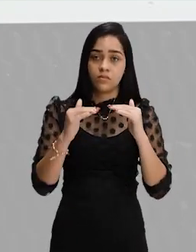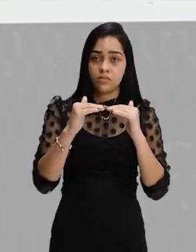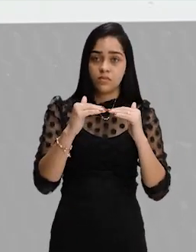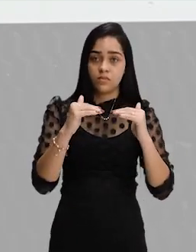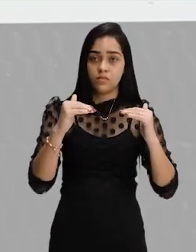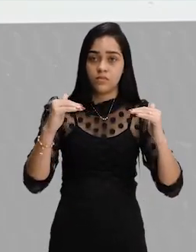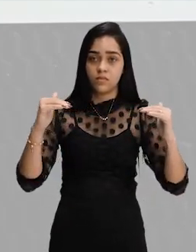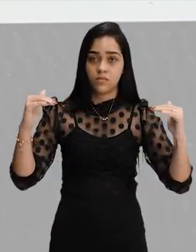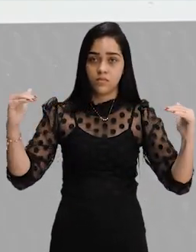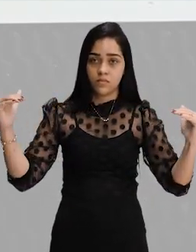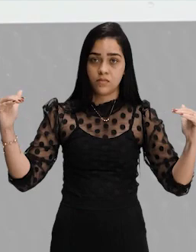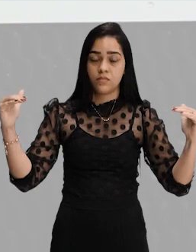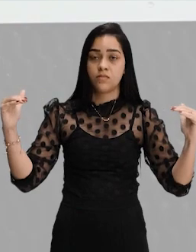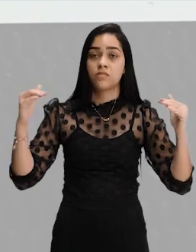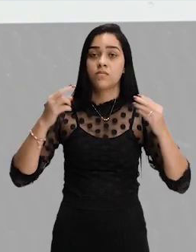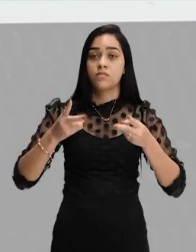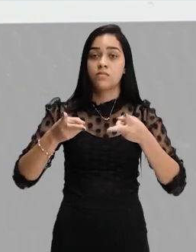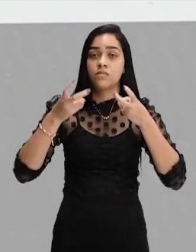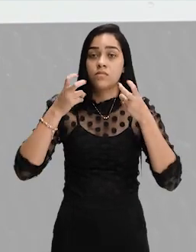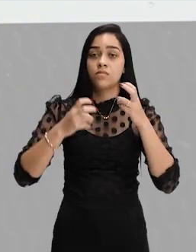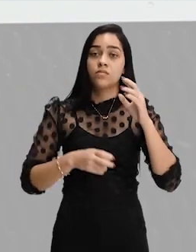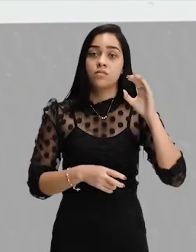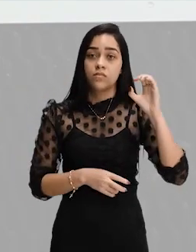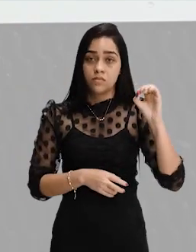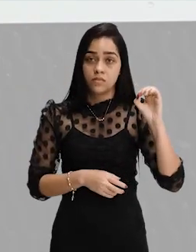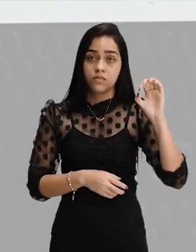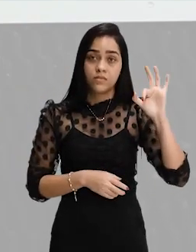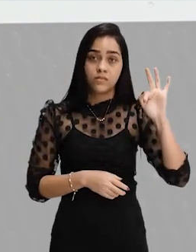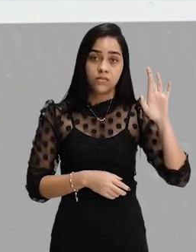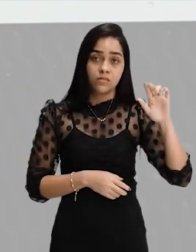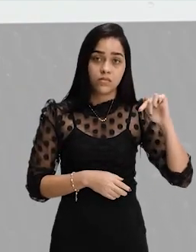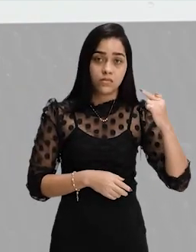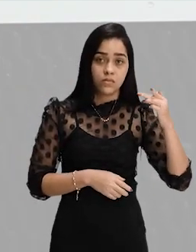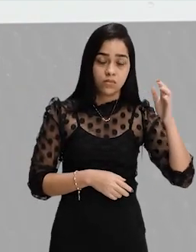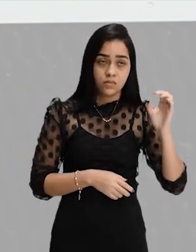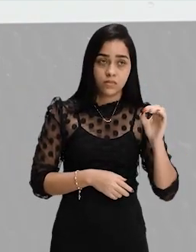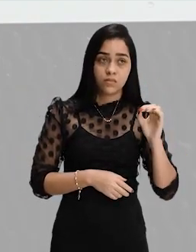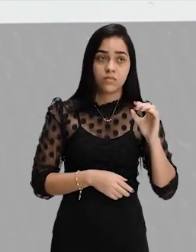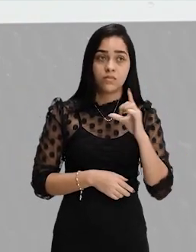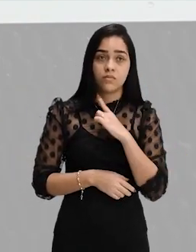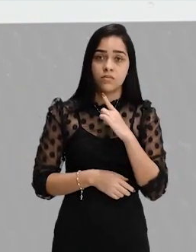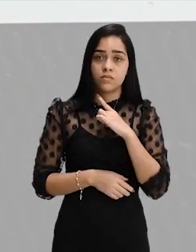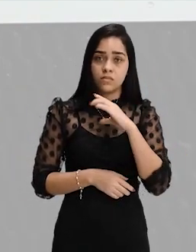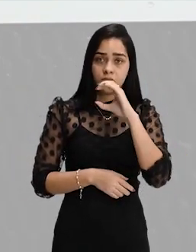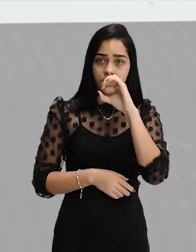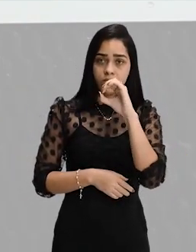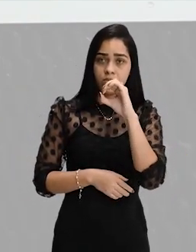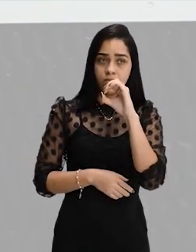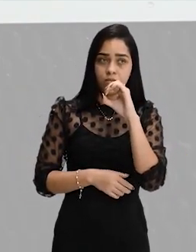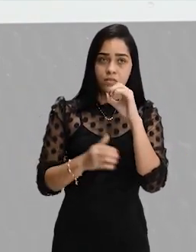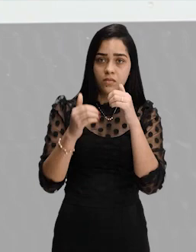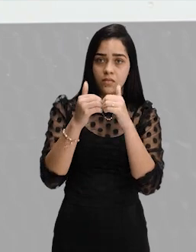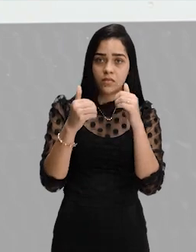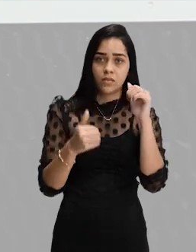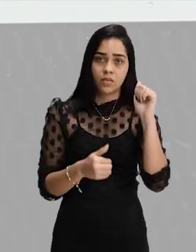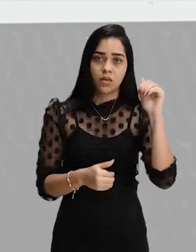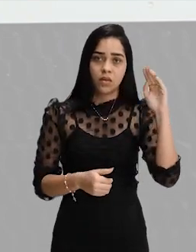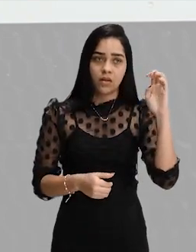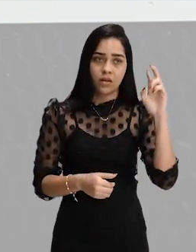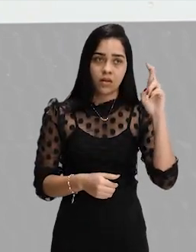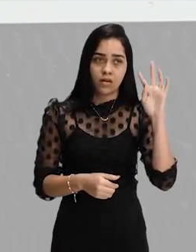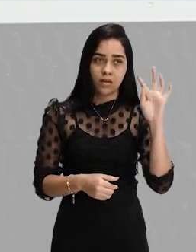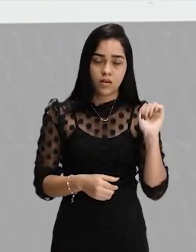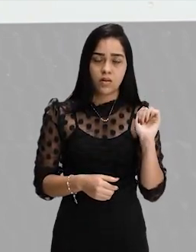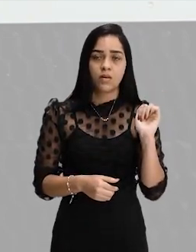né? Vou identificar aqui o zero da função. Tá? Eu vou colocar aqui uma bolinha aberta. Já vou dizer por que essa bolinha é